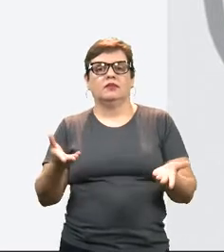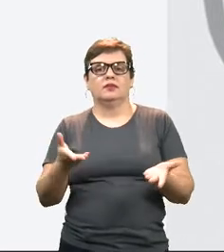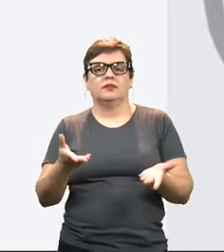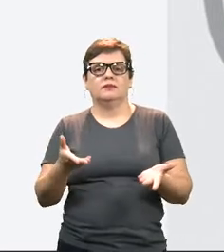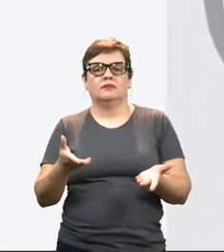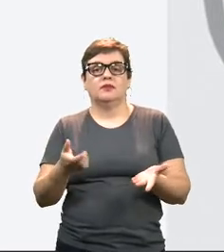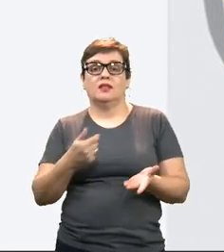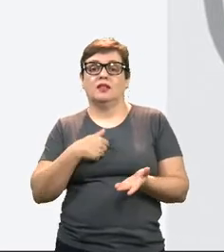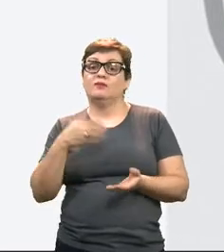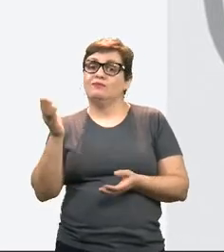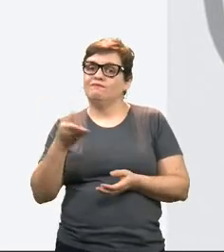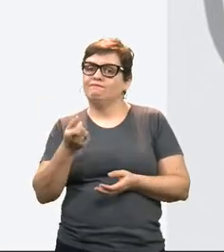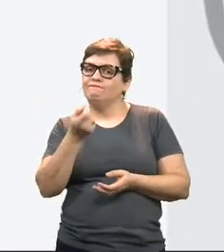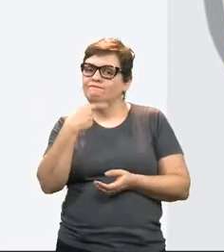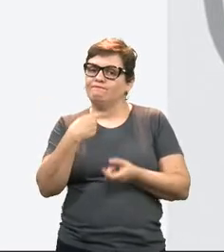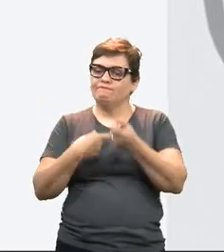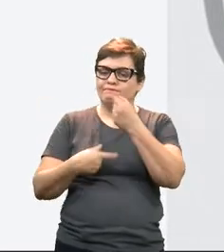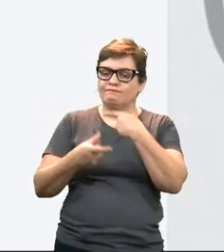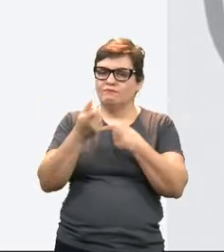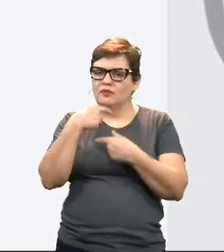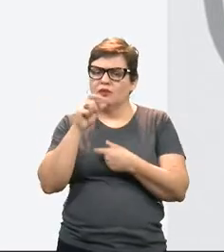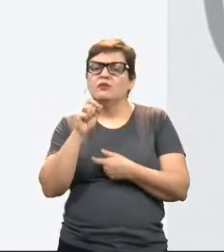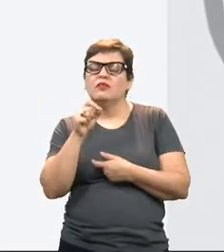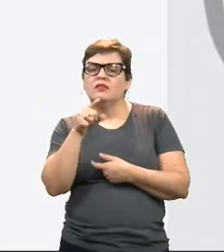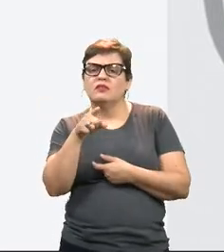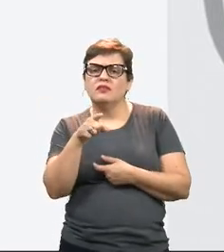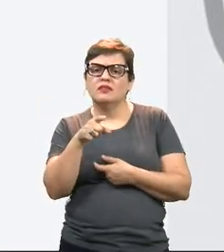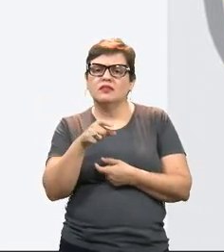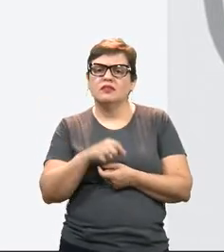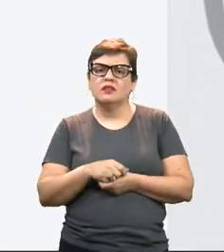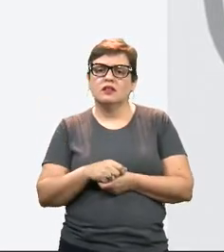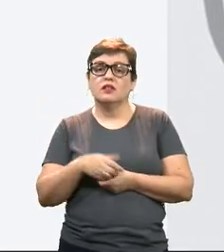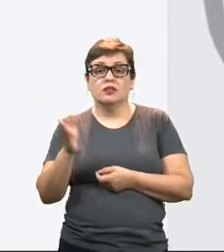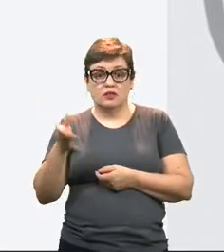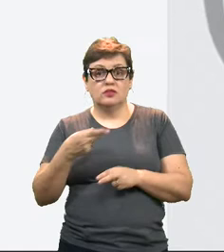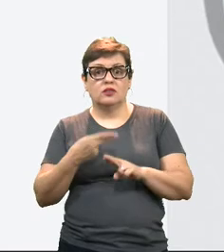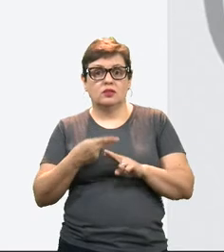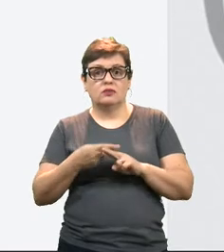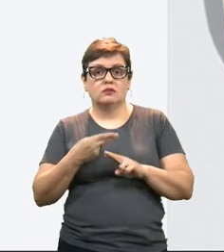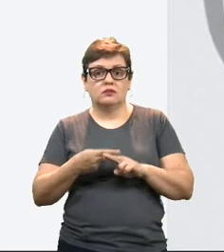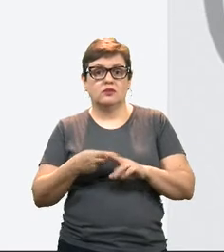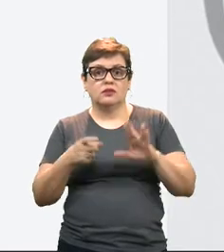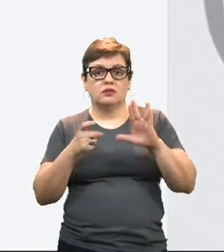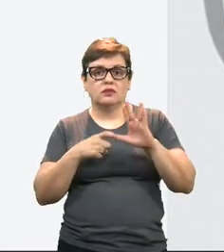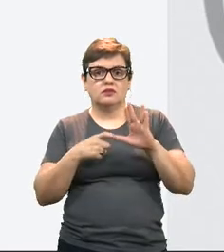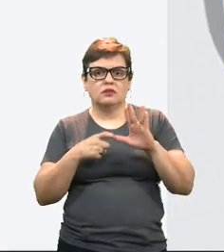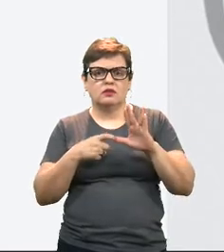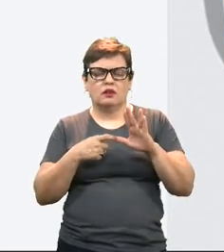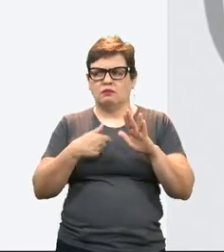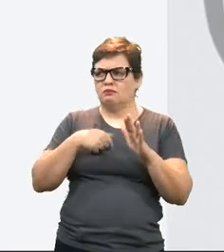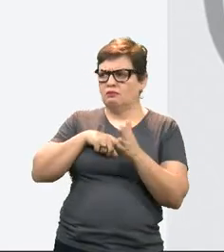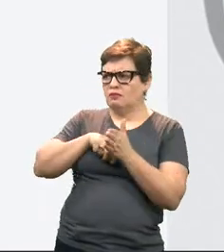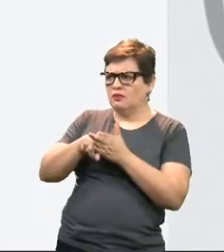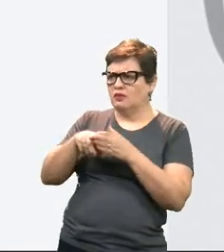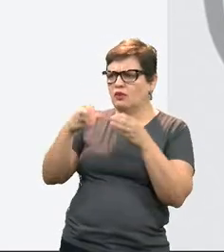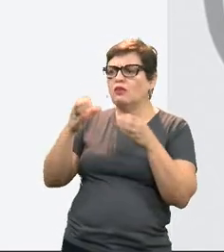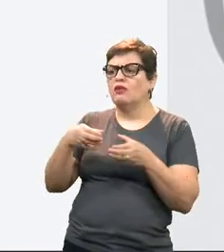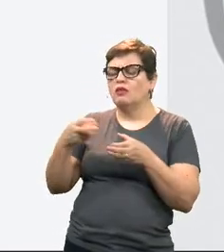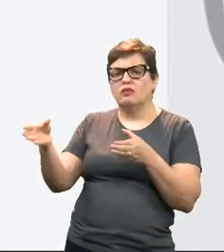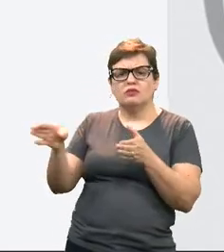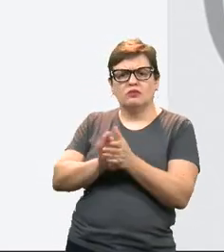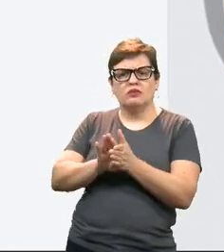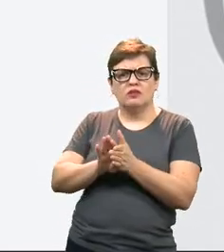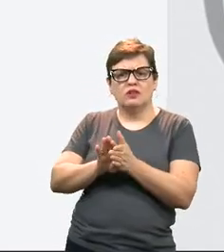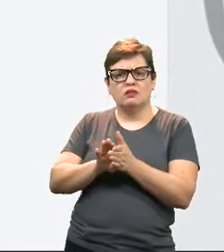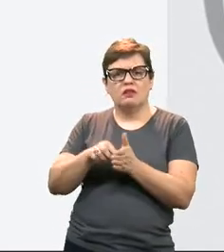já estou tomando. O que está tomando? Eu já estou tomando a medicação. Opa, peraí, de onde veio? Comprei da internet.